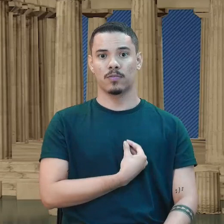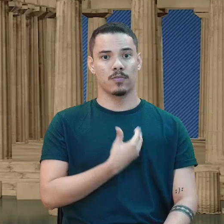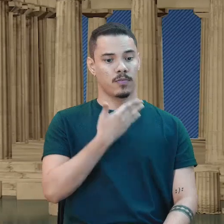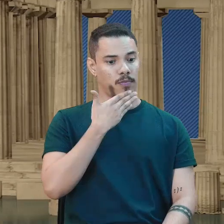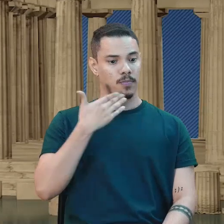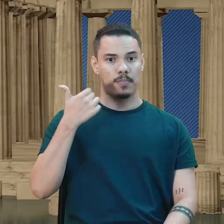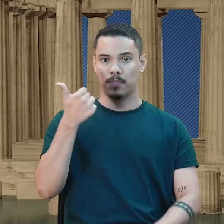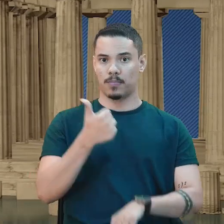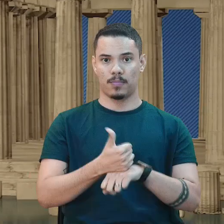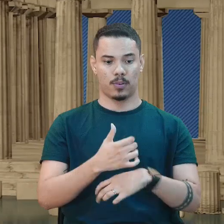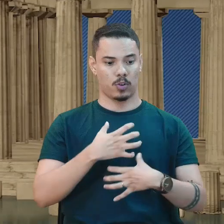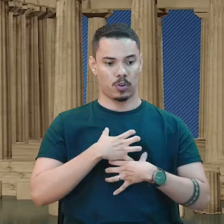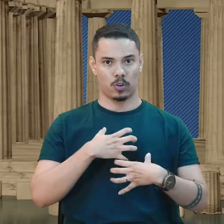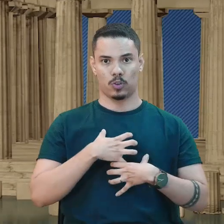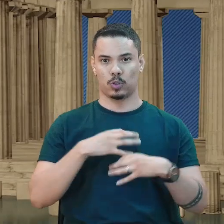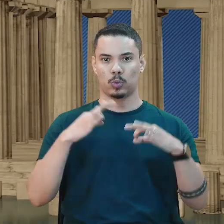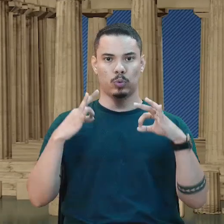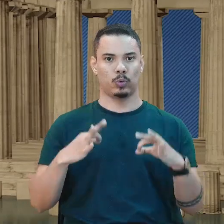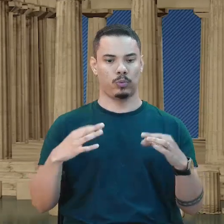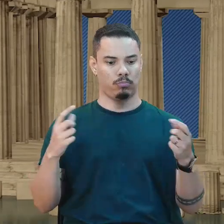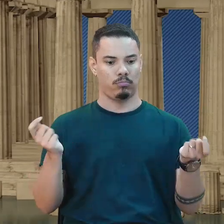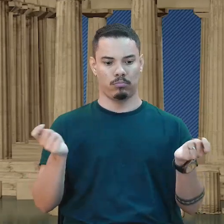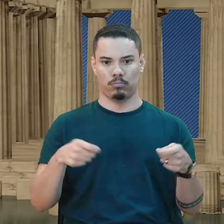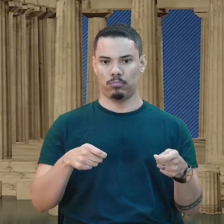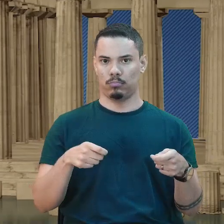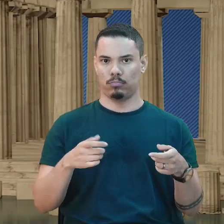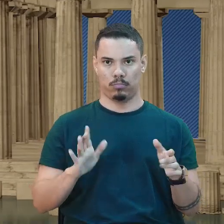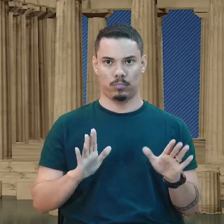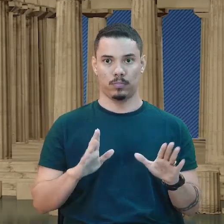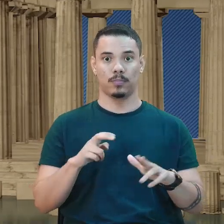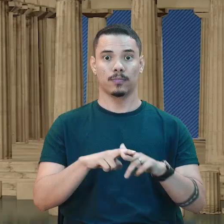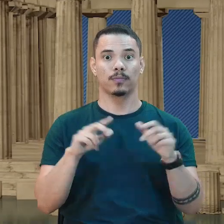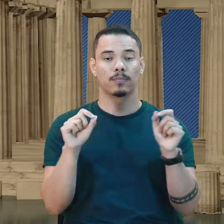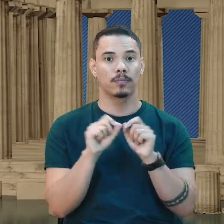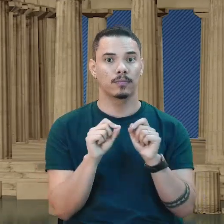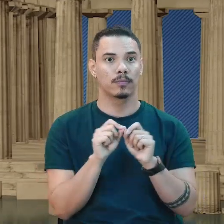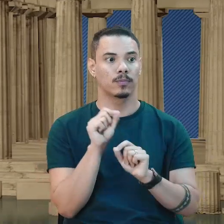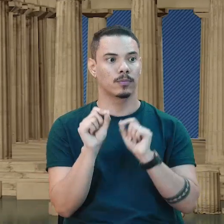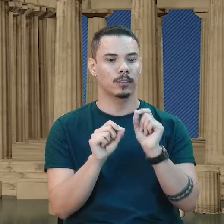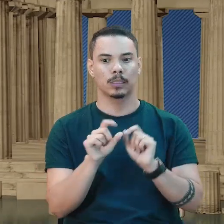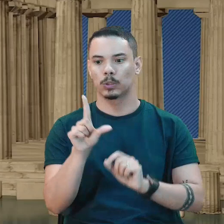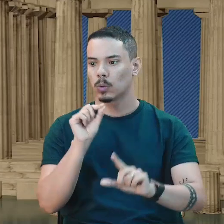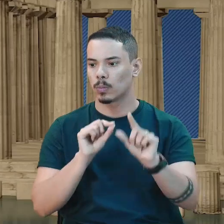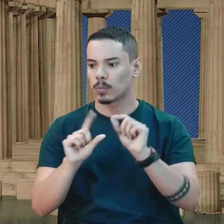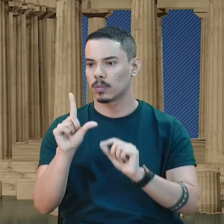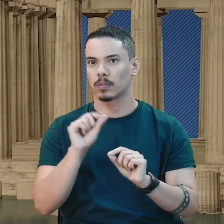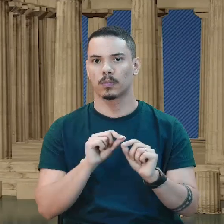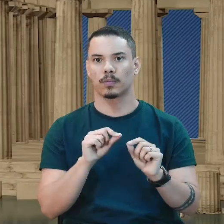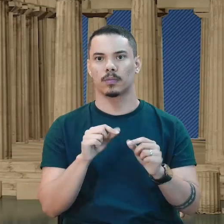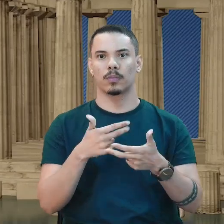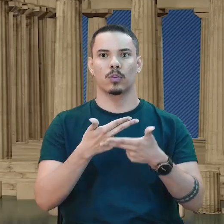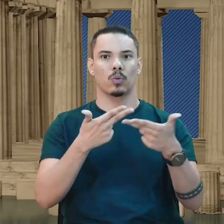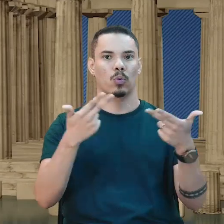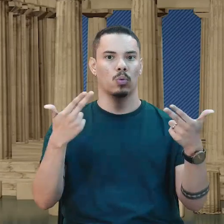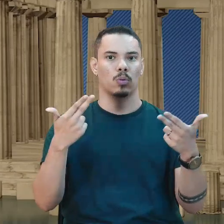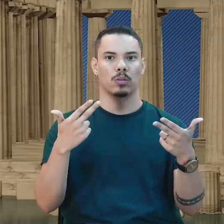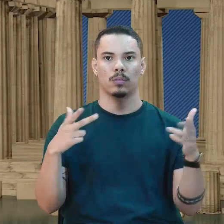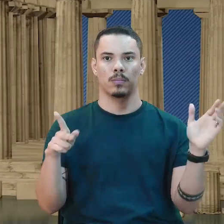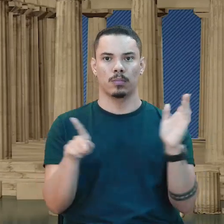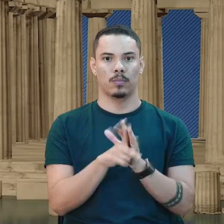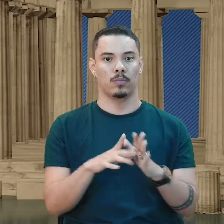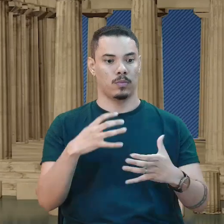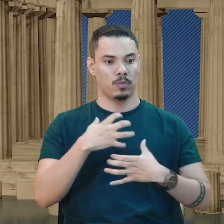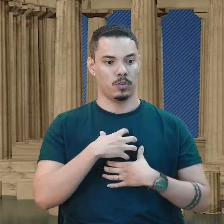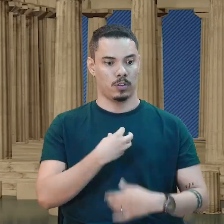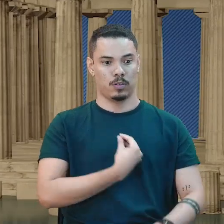eles consideravam justo e correto. E isso faz com que eles optassem por uma forma de vida, por um estilo de